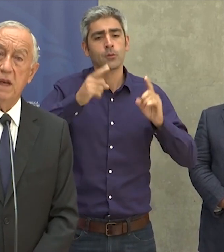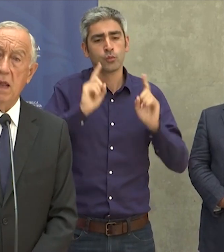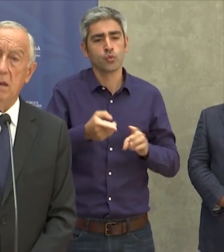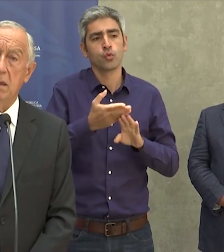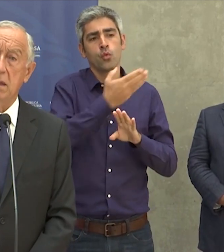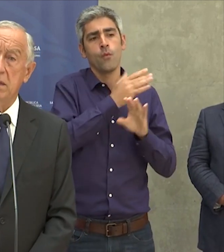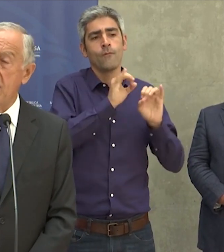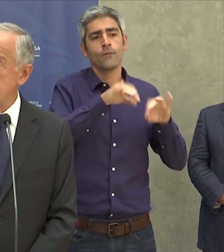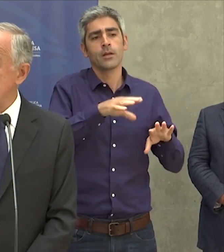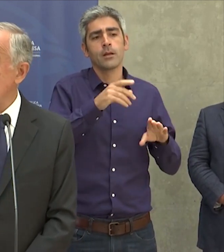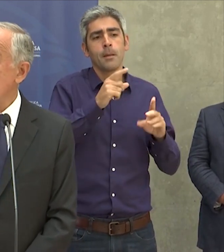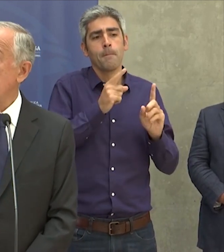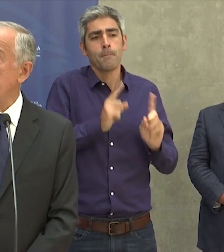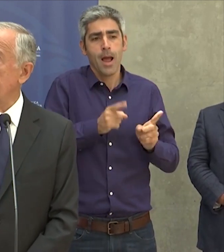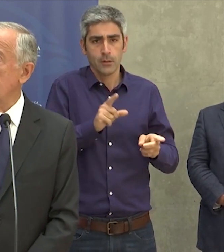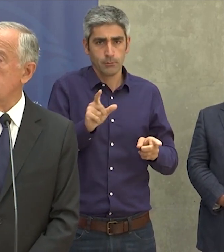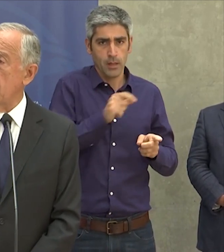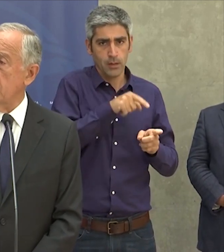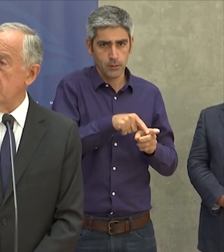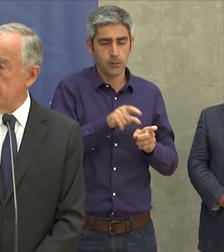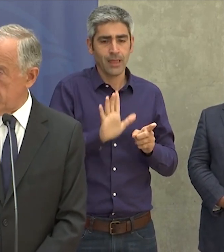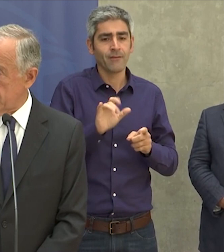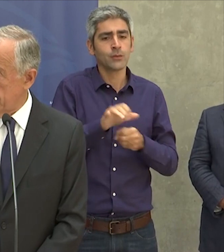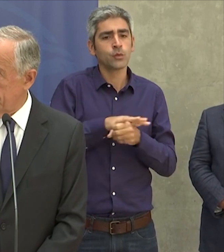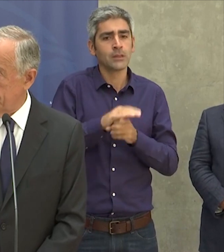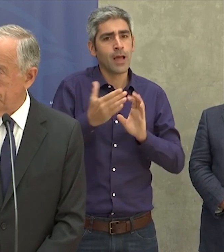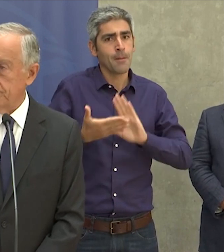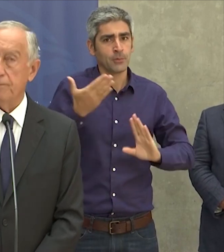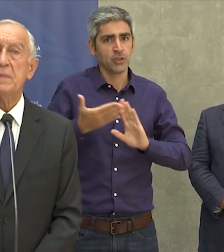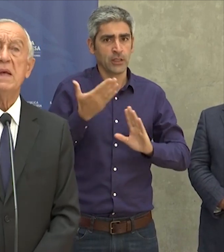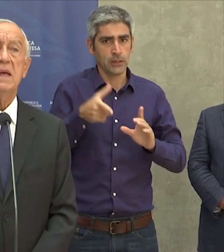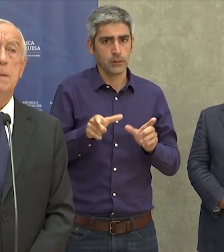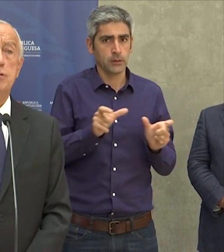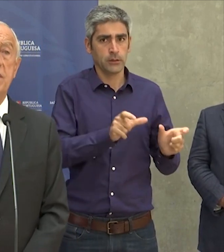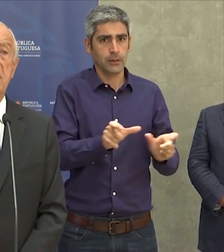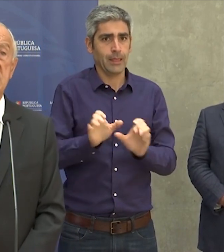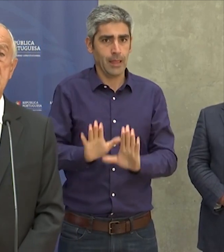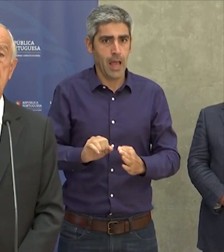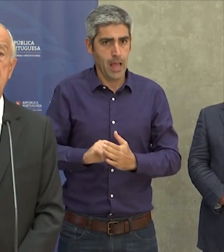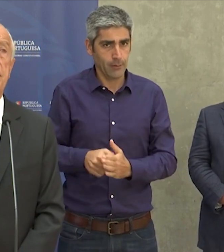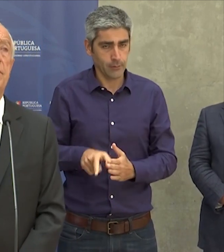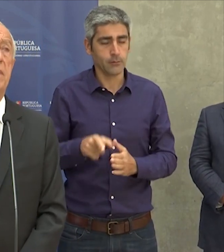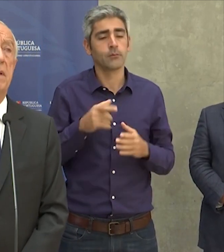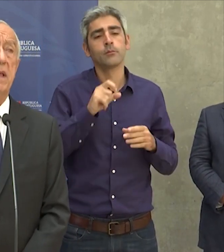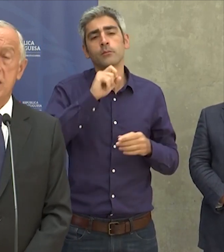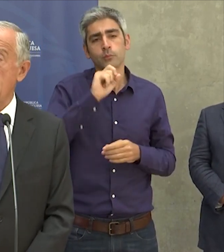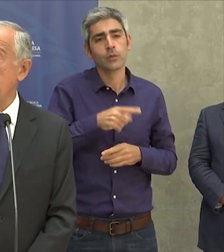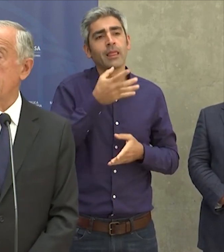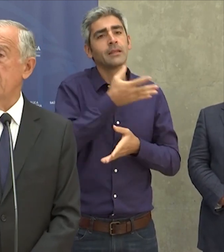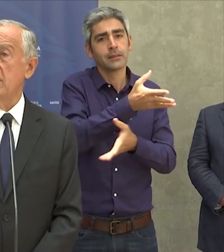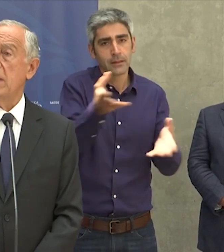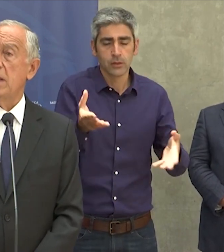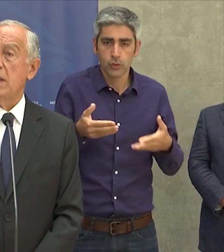no final de março, em pleno estado de emergência. E é possível dizer, desde